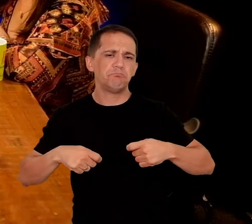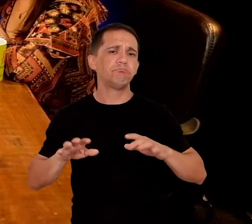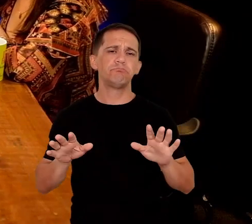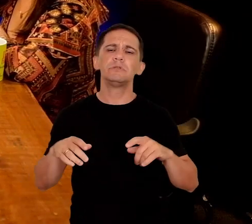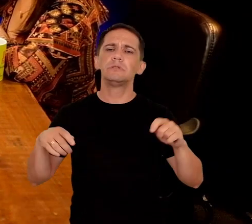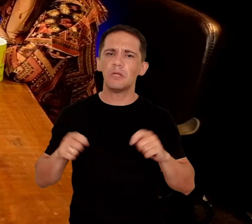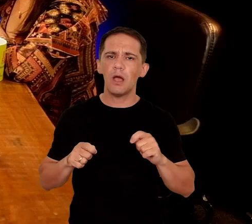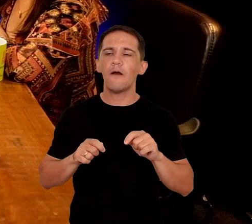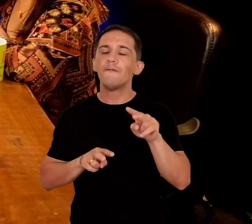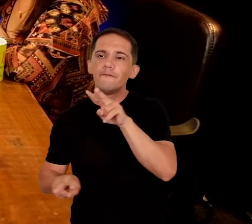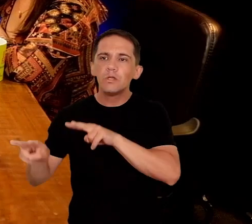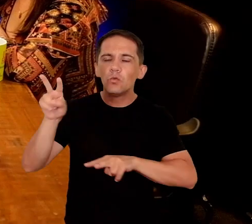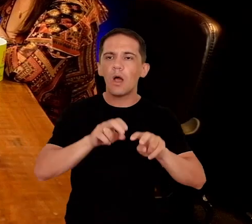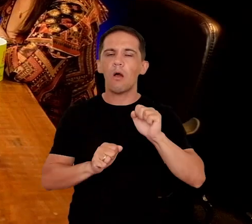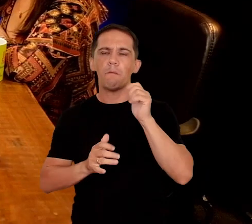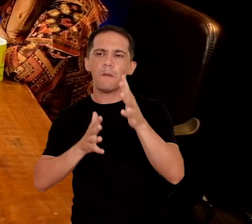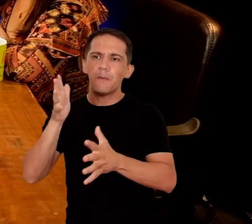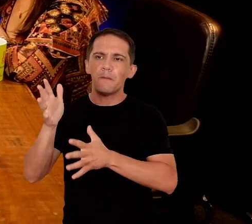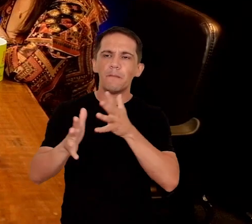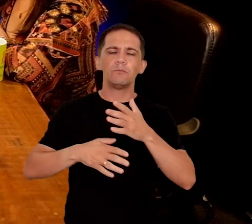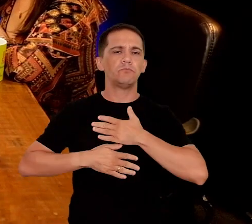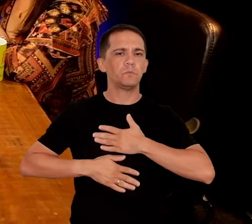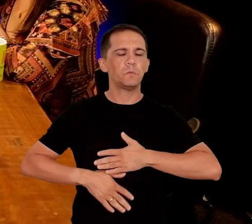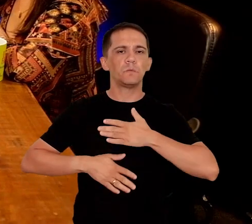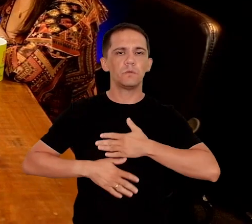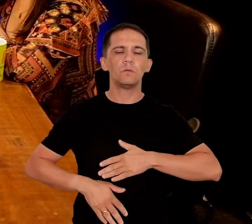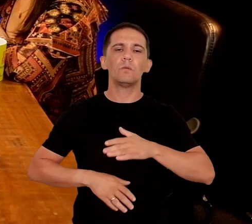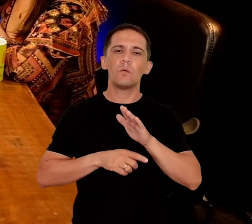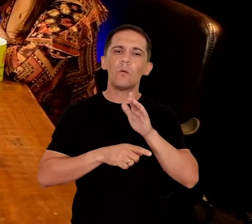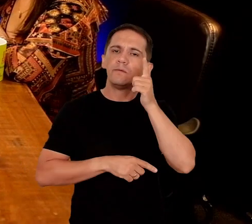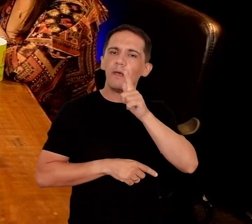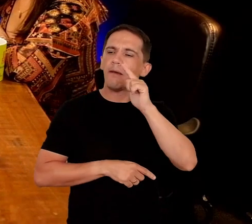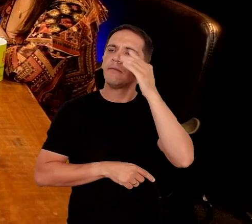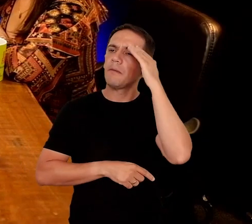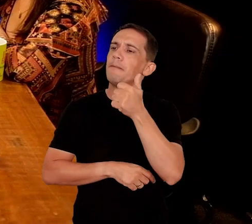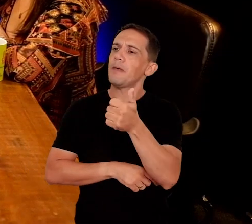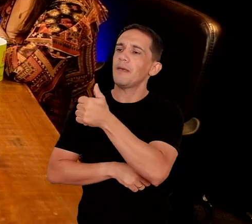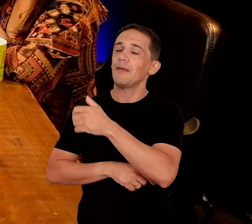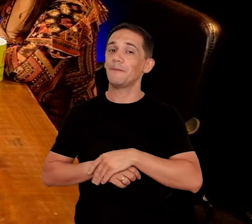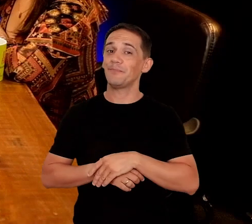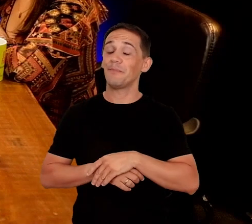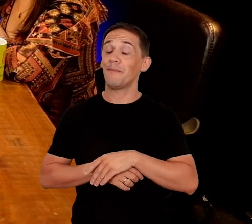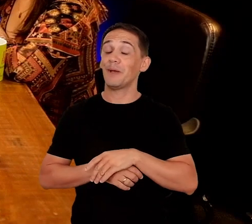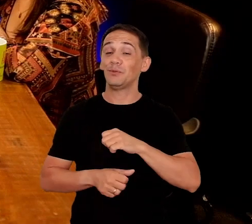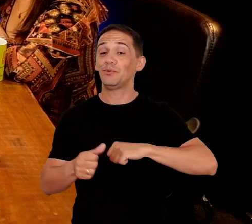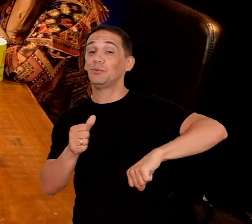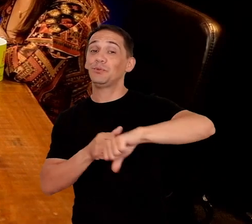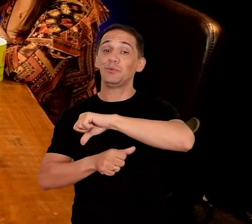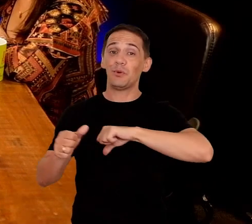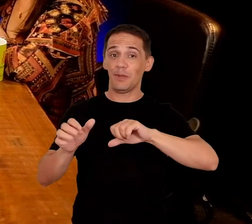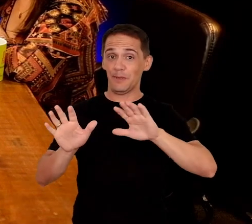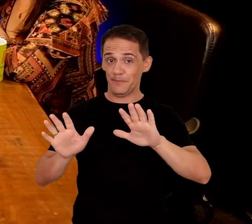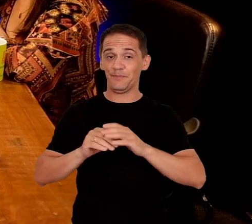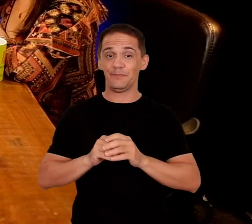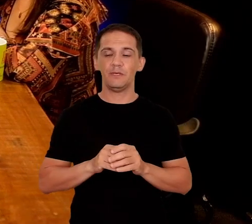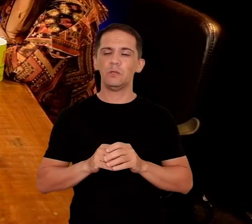mundo. E ali tu não precisa ter sinais mirabolantes, tu vai traduzindo da maior tranquilidade. E é